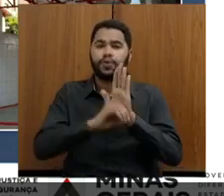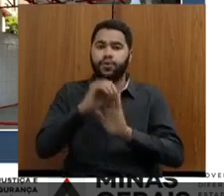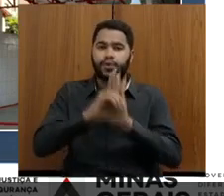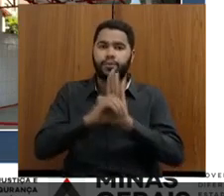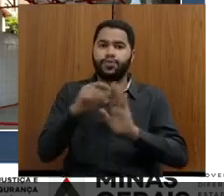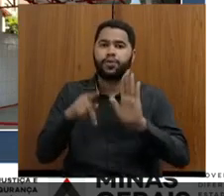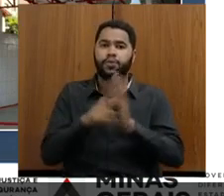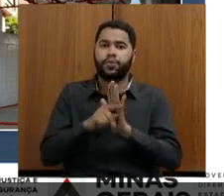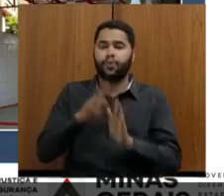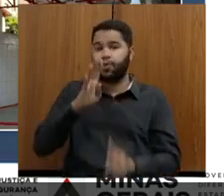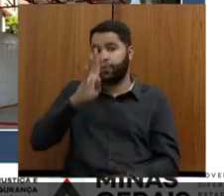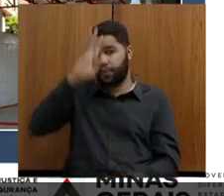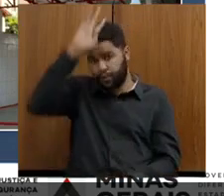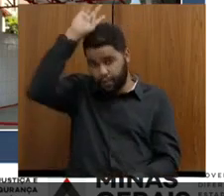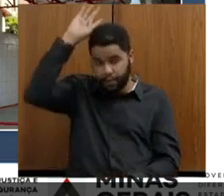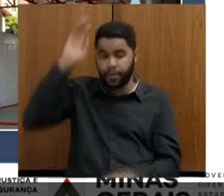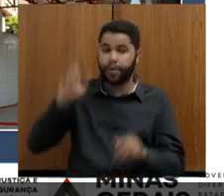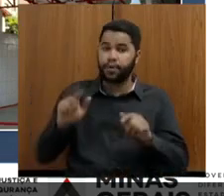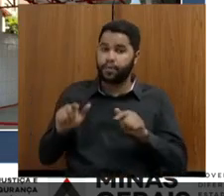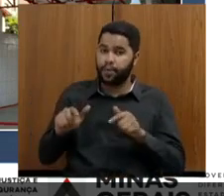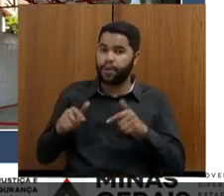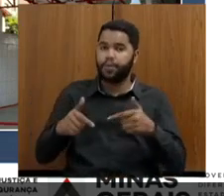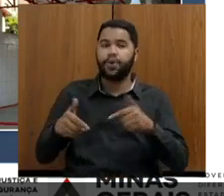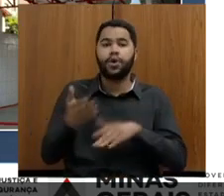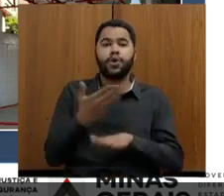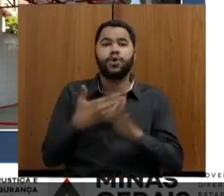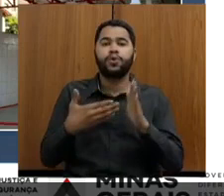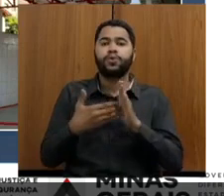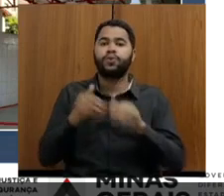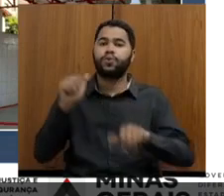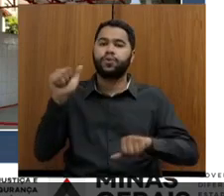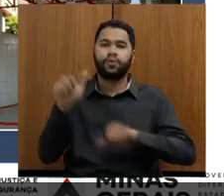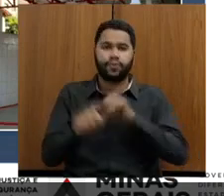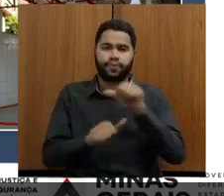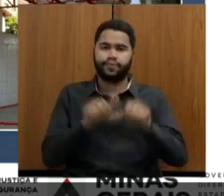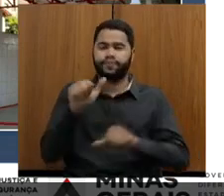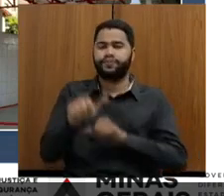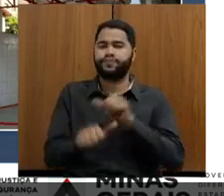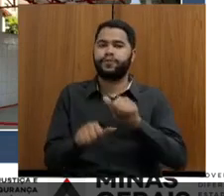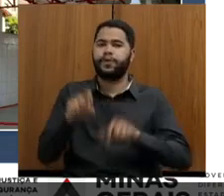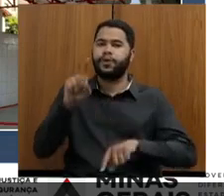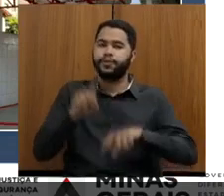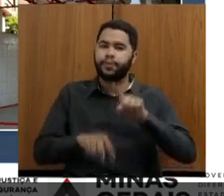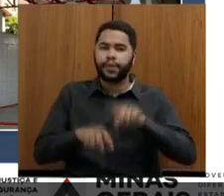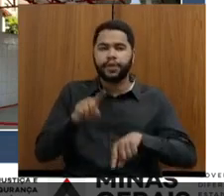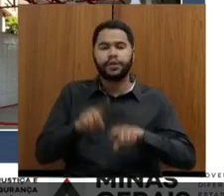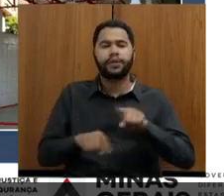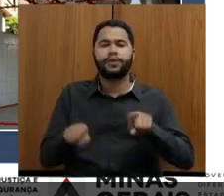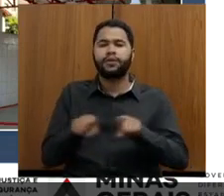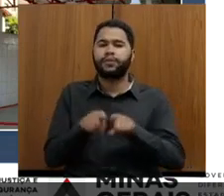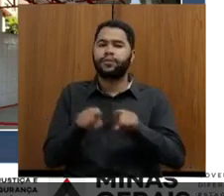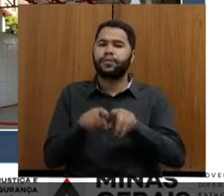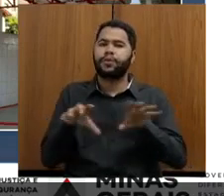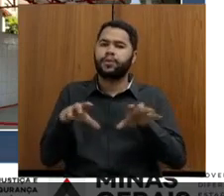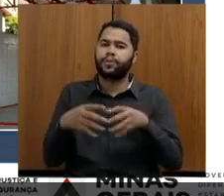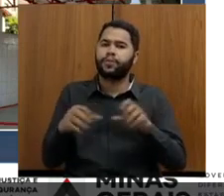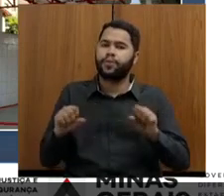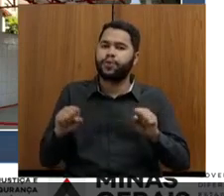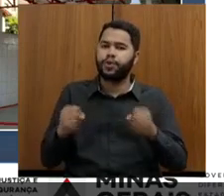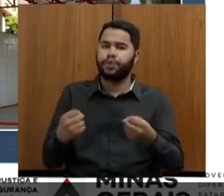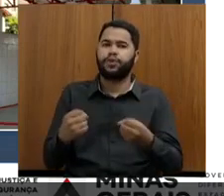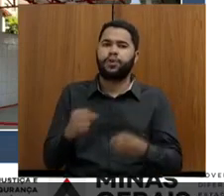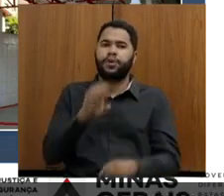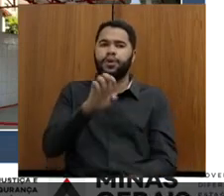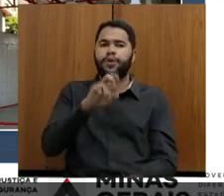corpo de bombeiros para esse enfrentamento tudo isso se transformou em materiais e equipamentos de proteção